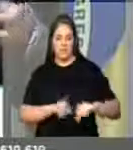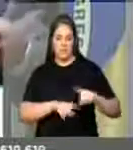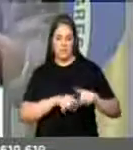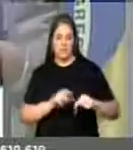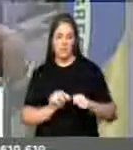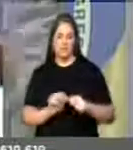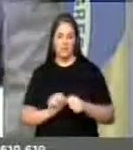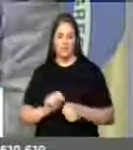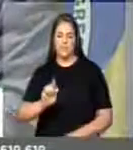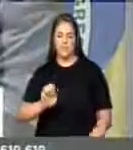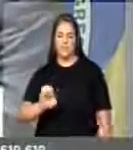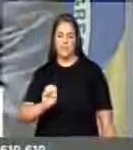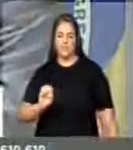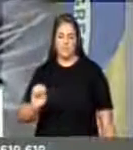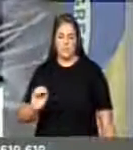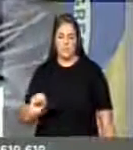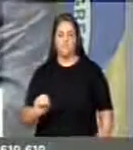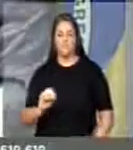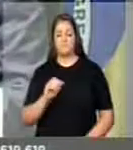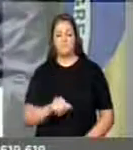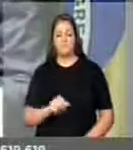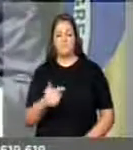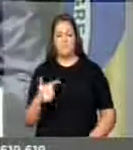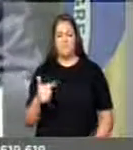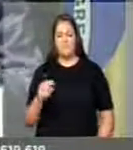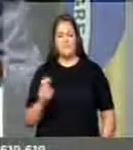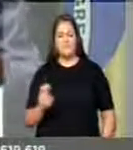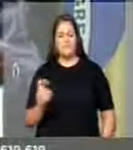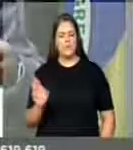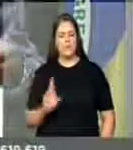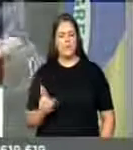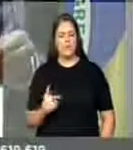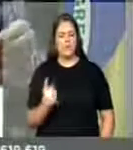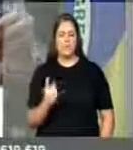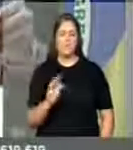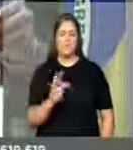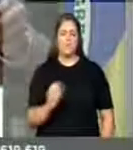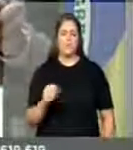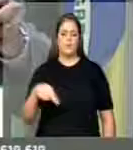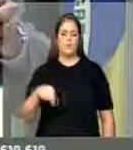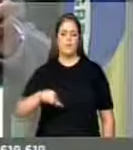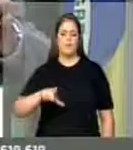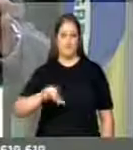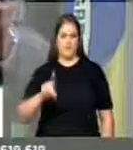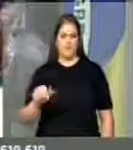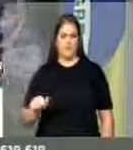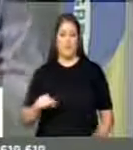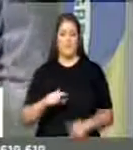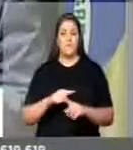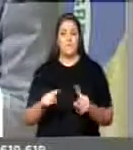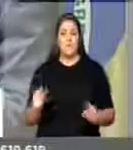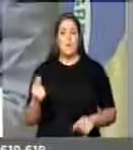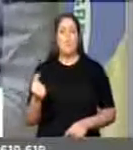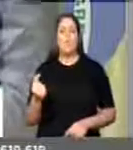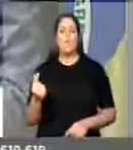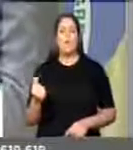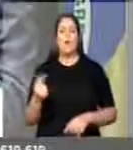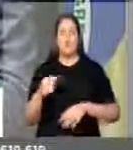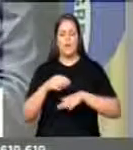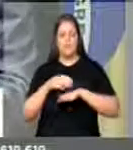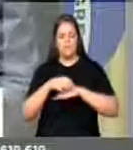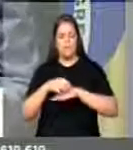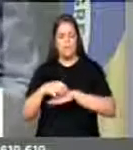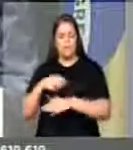a R$ 25,00, por exemplo, a tonelada, enquanto que o custo do frete para se mandar para São Paulo, por